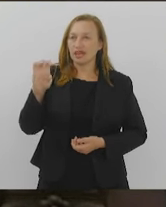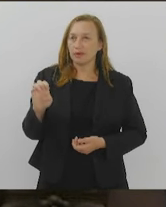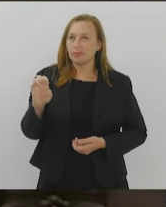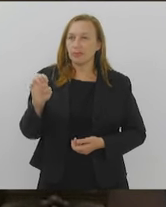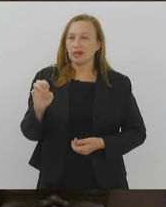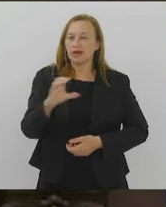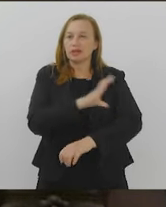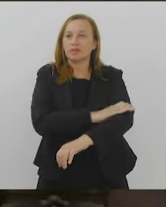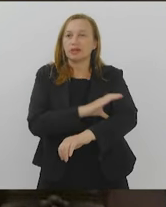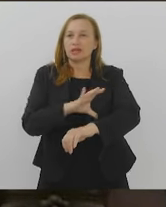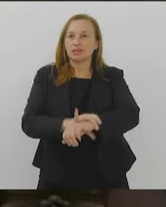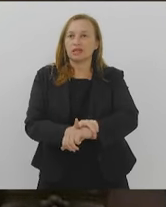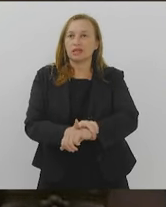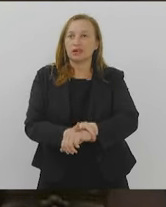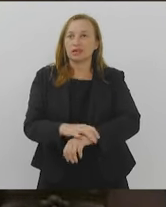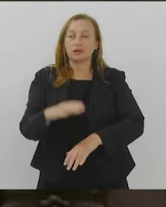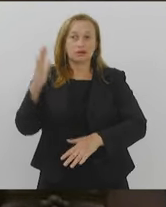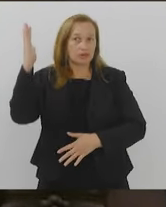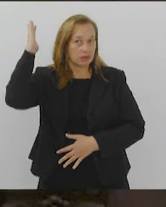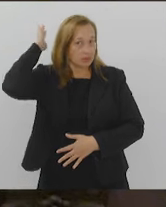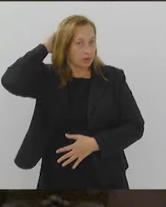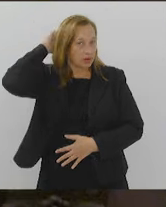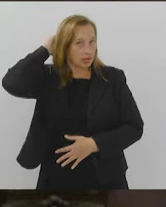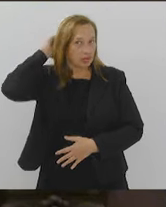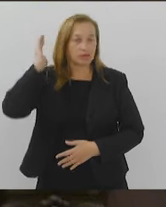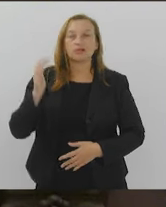Deus de Belém do Pará.